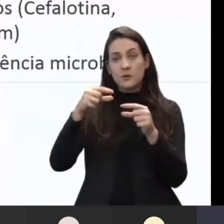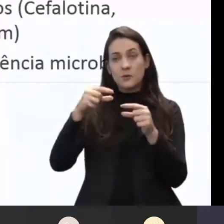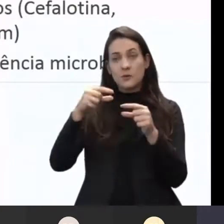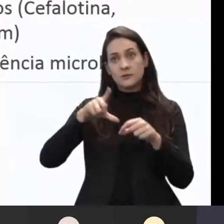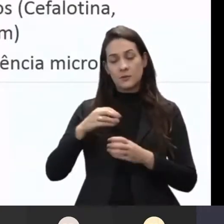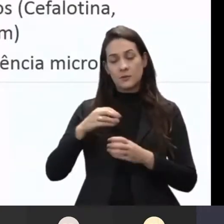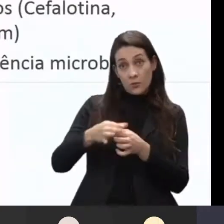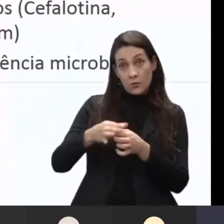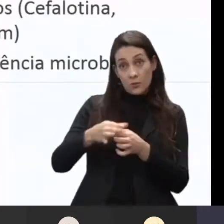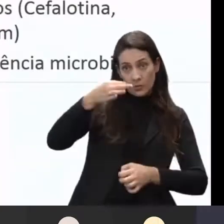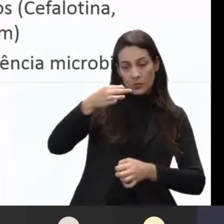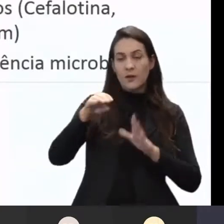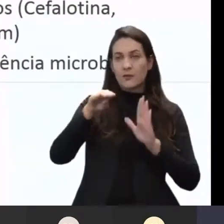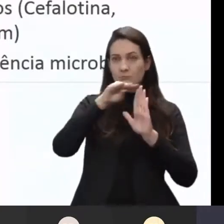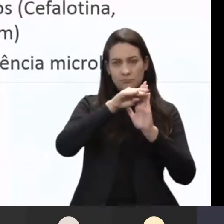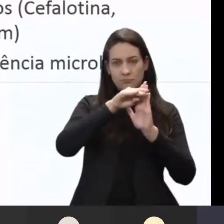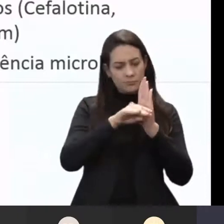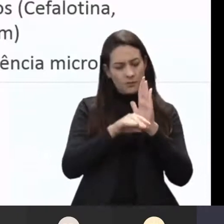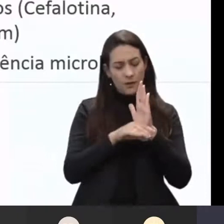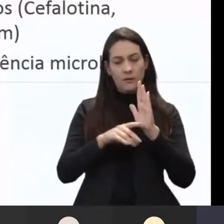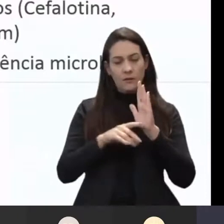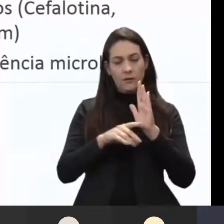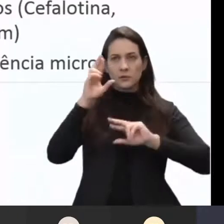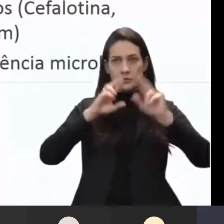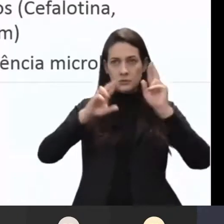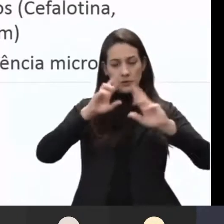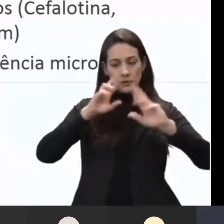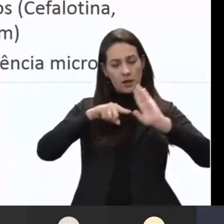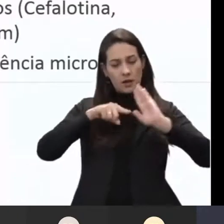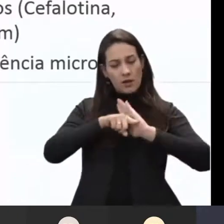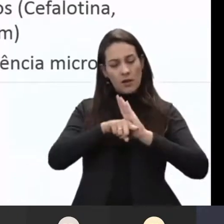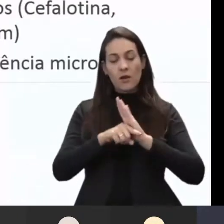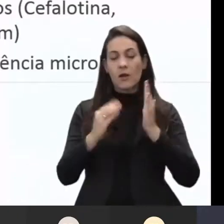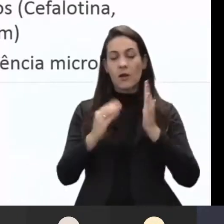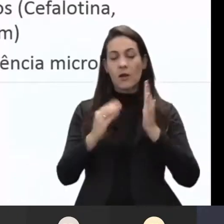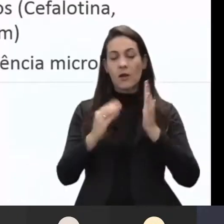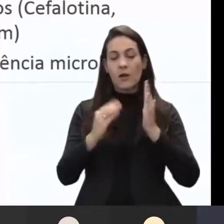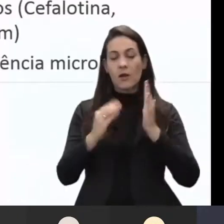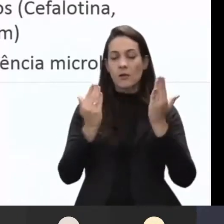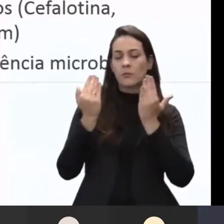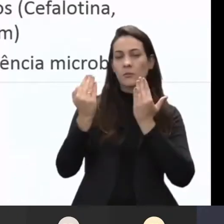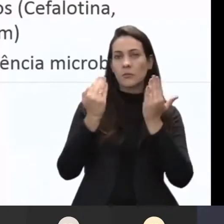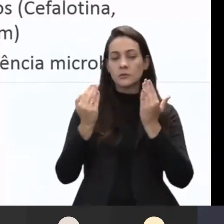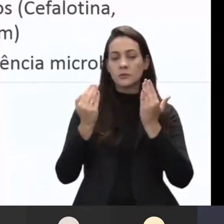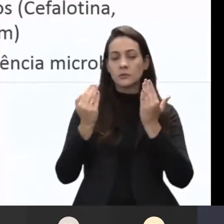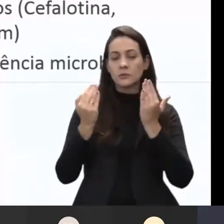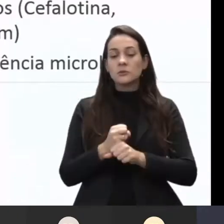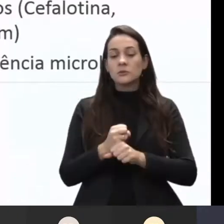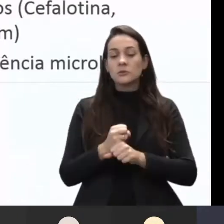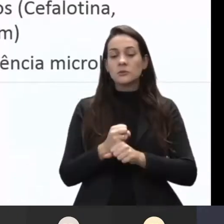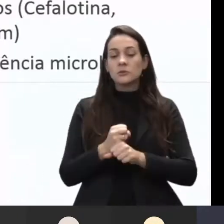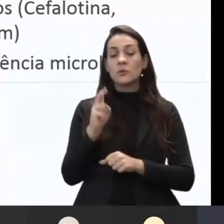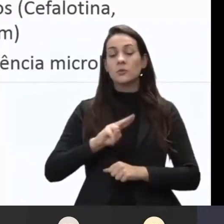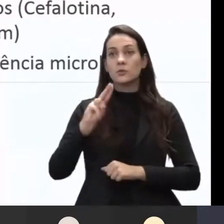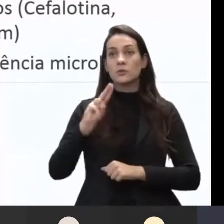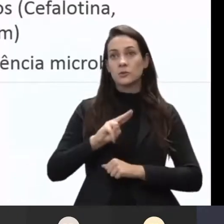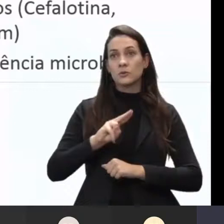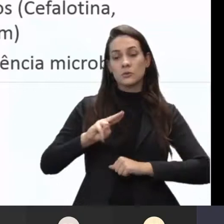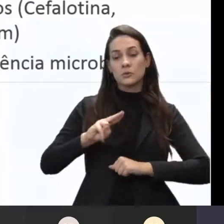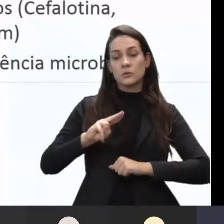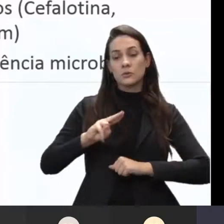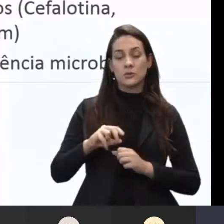escala de McFarland, nós verificamos, então, vamos comparar ali qual será a concentração que você vai utilizar